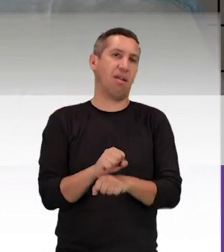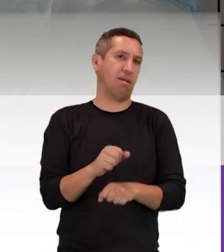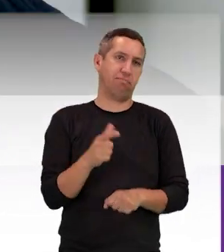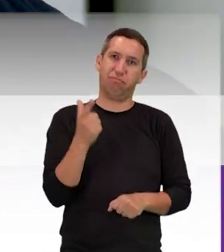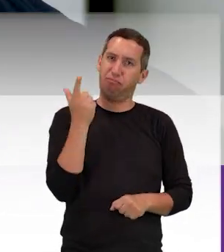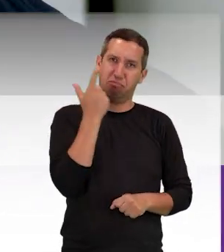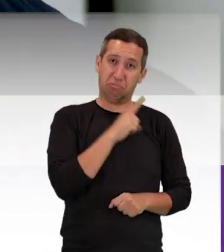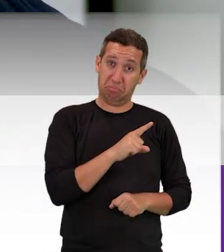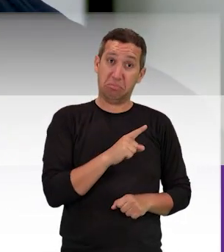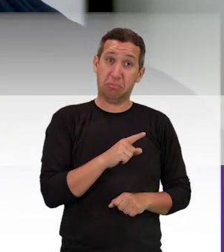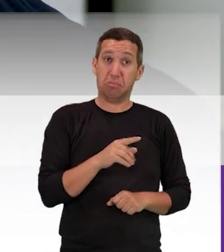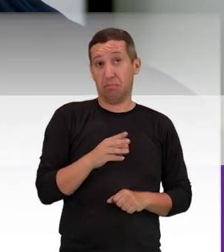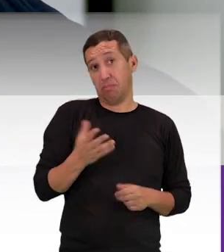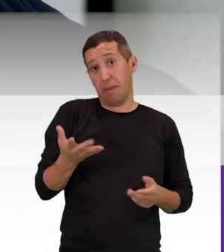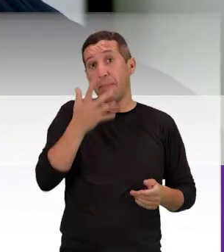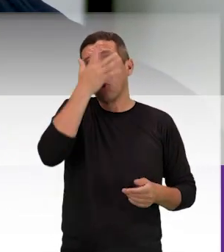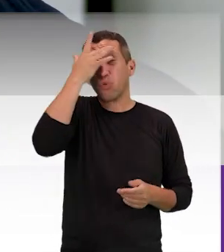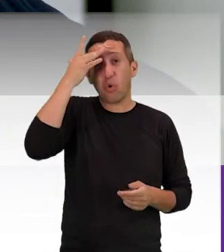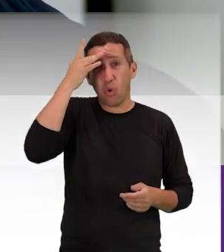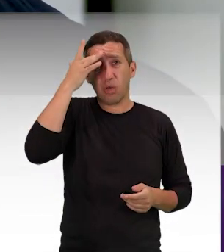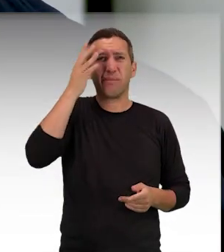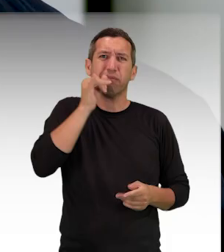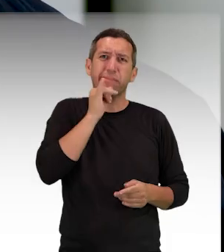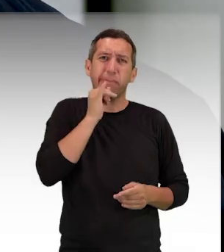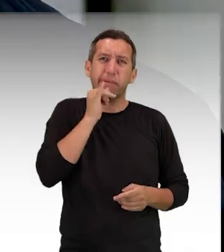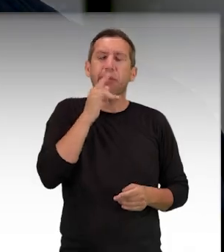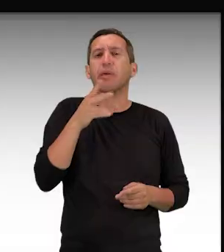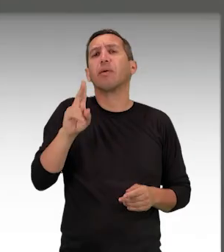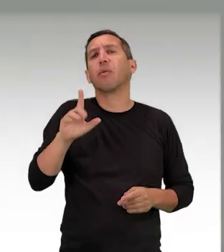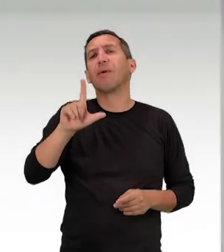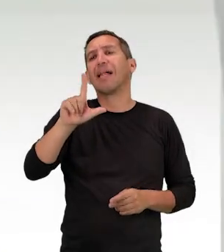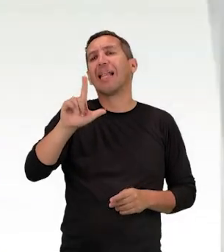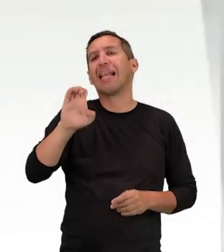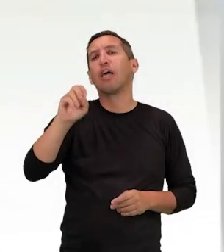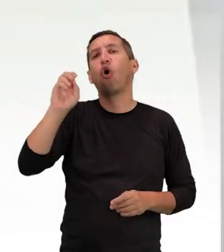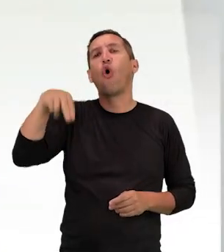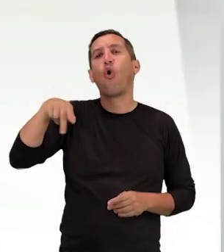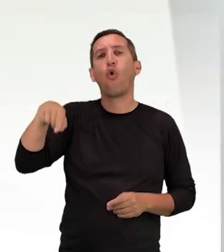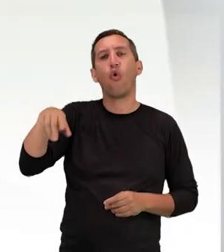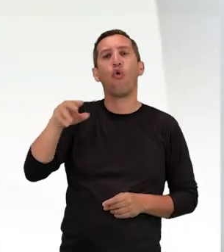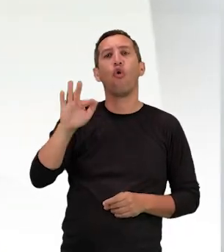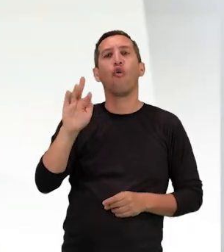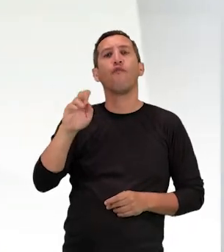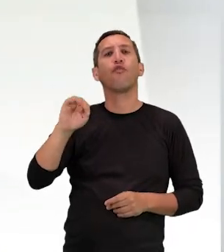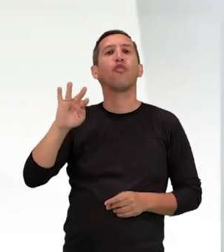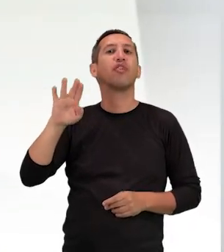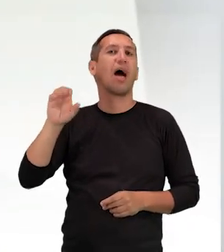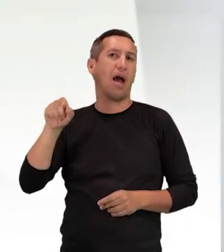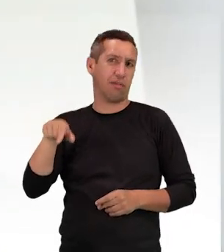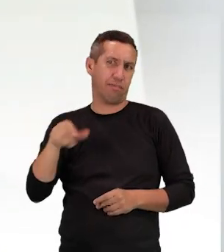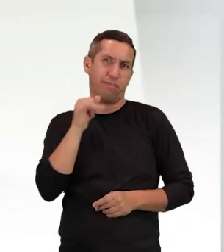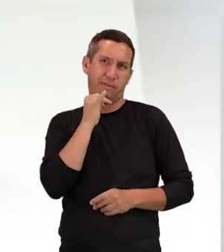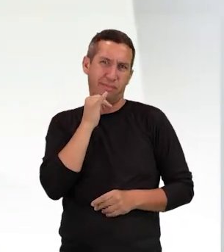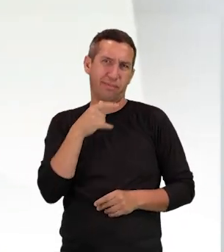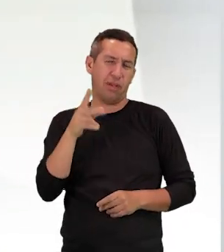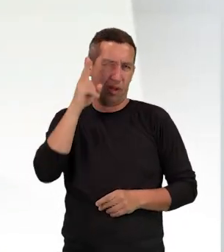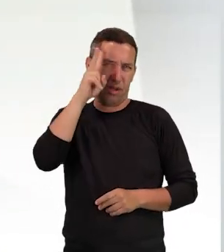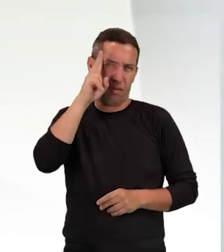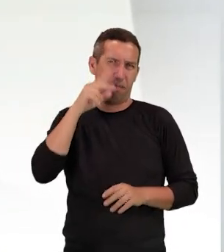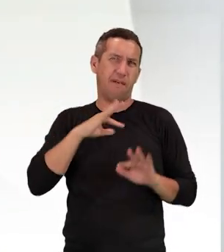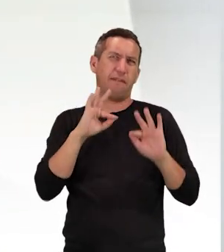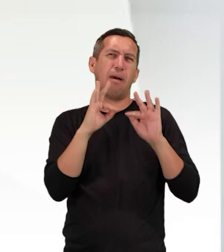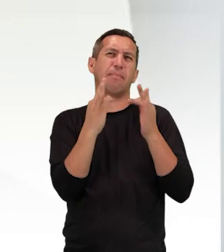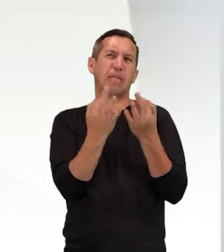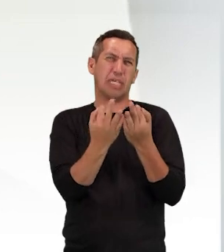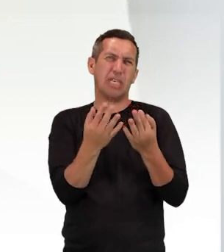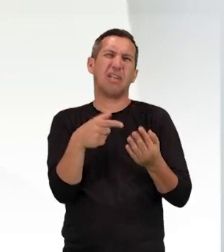parar, mesmo aqueles que também perderam entes queridos, como o jornalista Leon Furtado. A vivência que eu tive era não